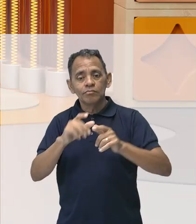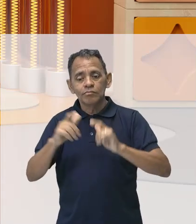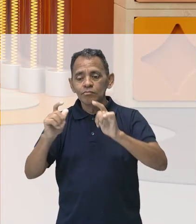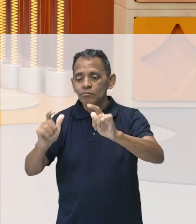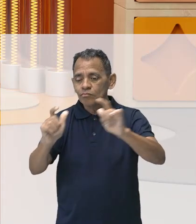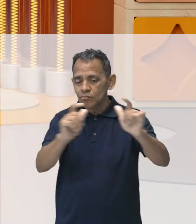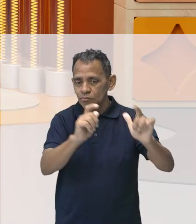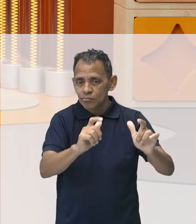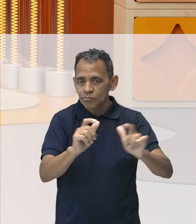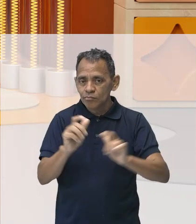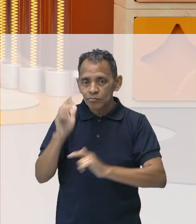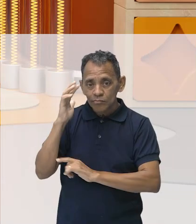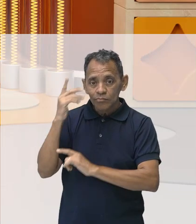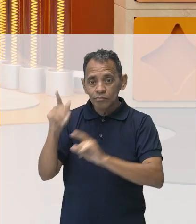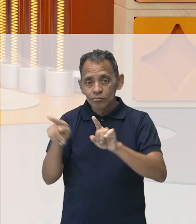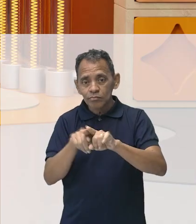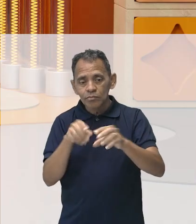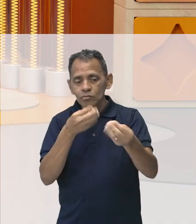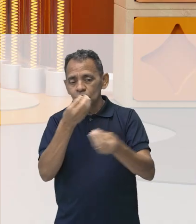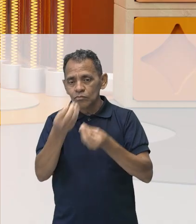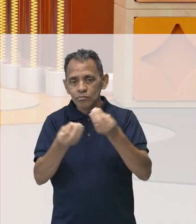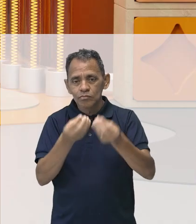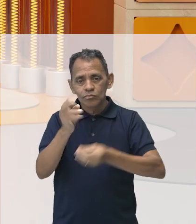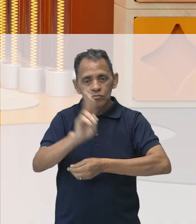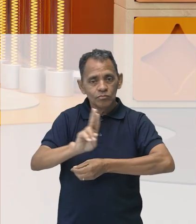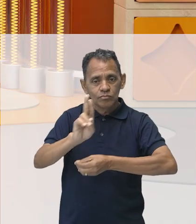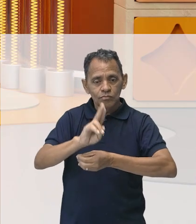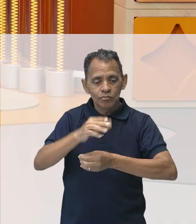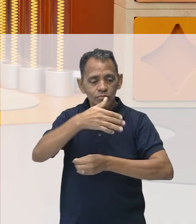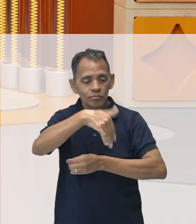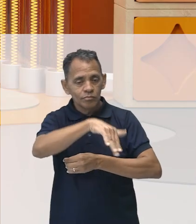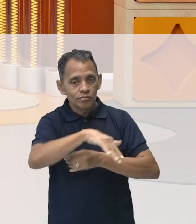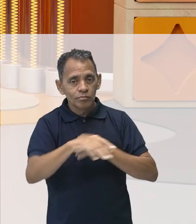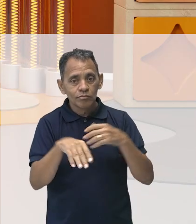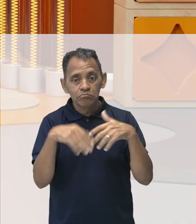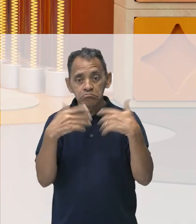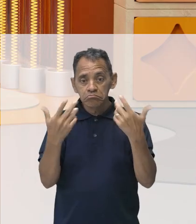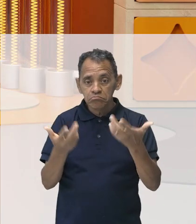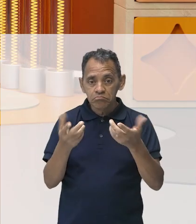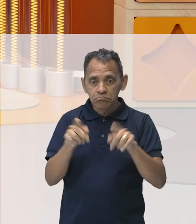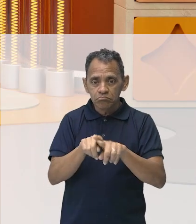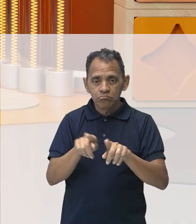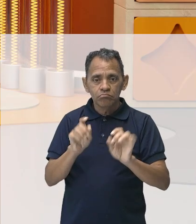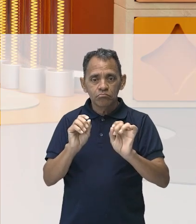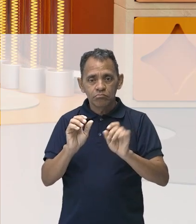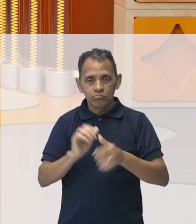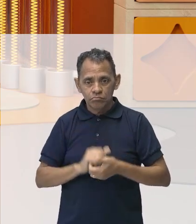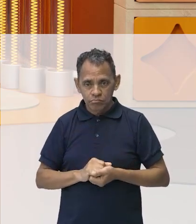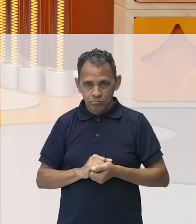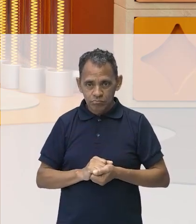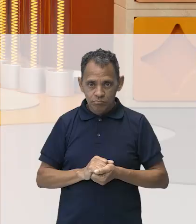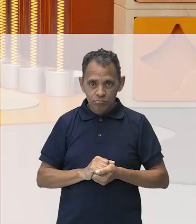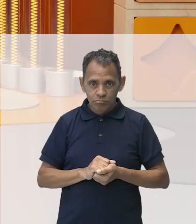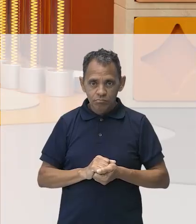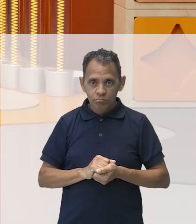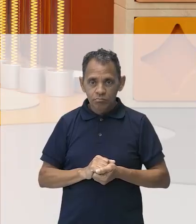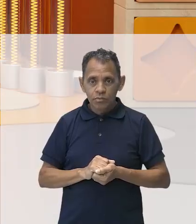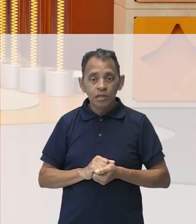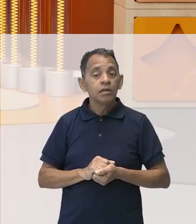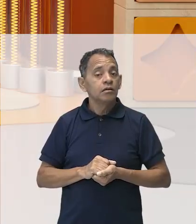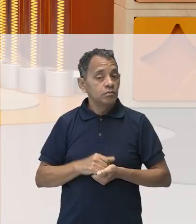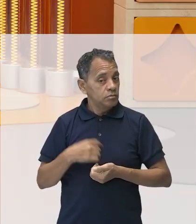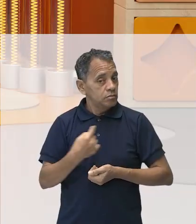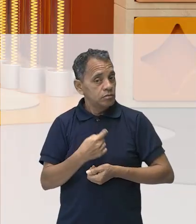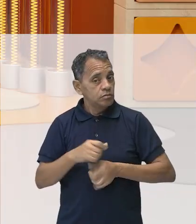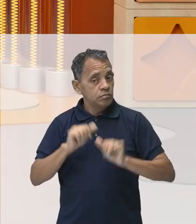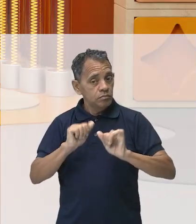como está sendo realizado, né? Em que área está sendo feito, tá? Então, a gente pode